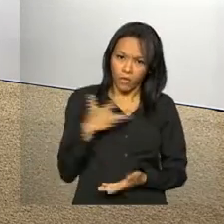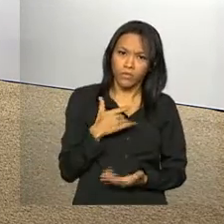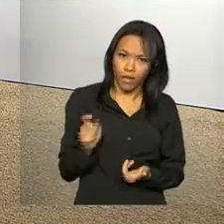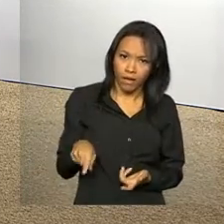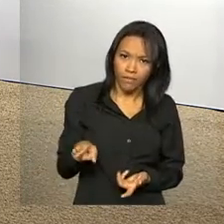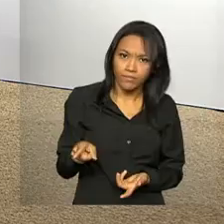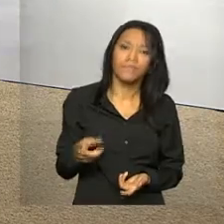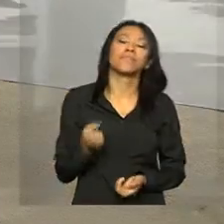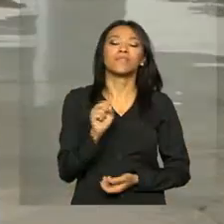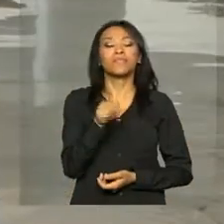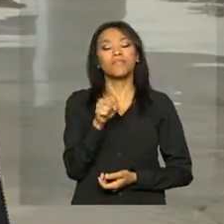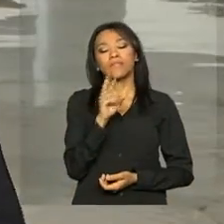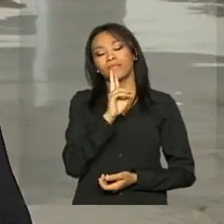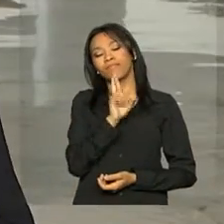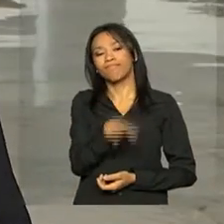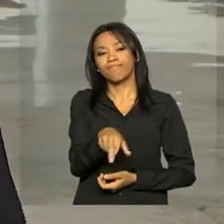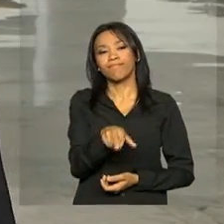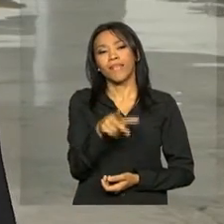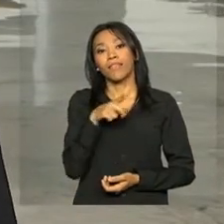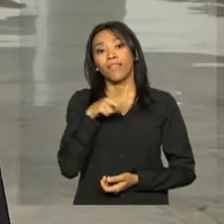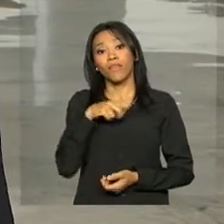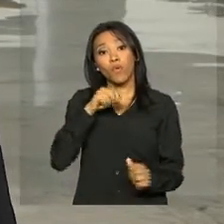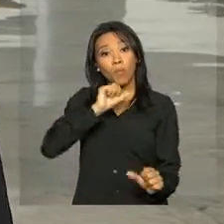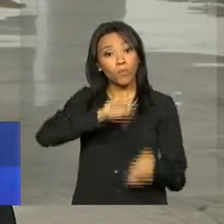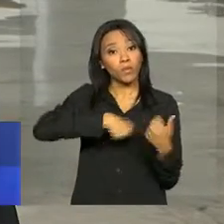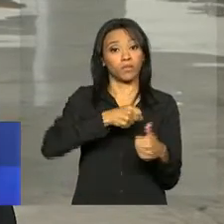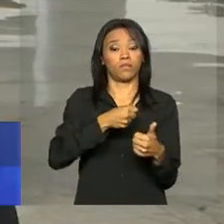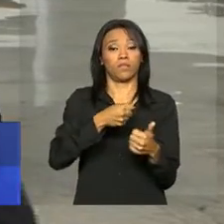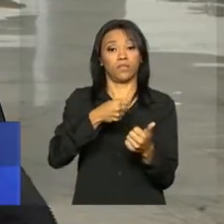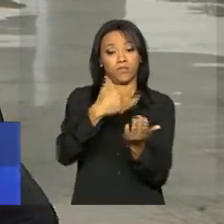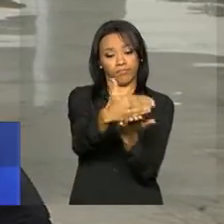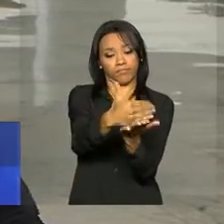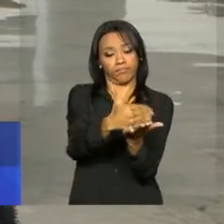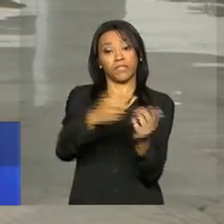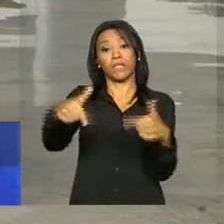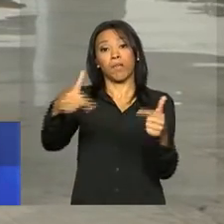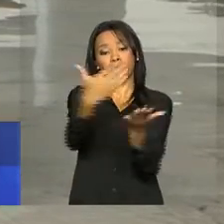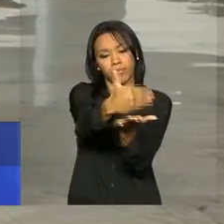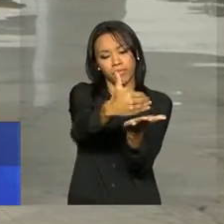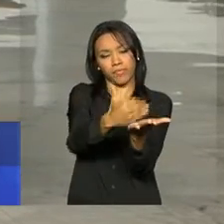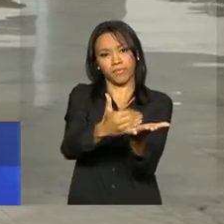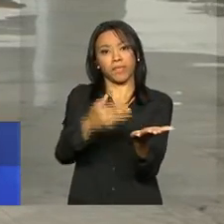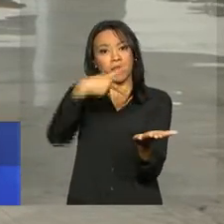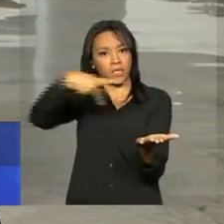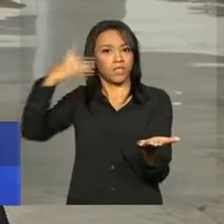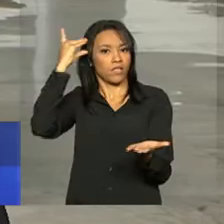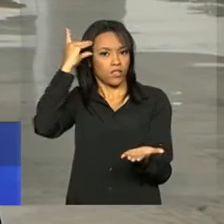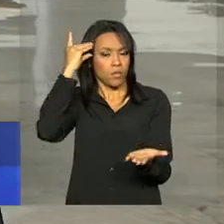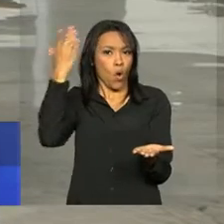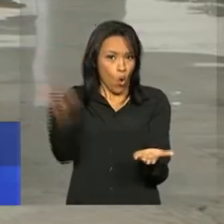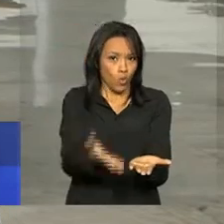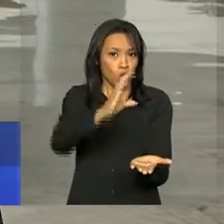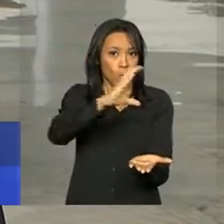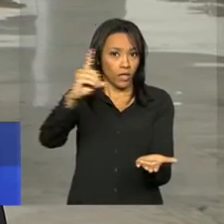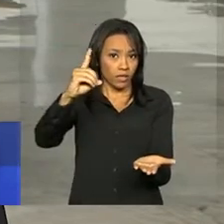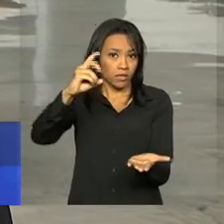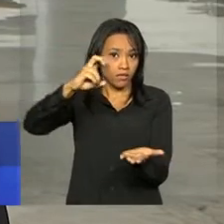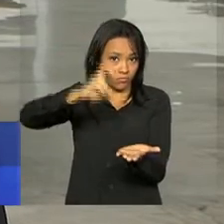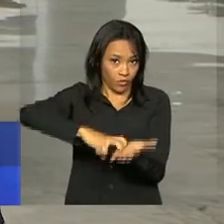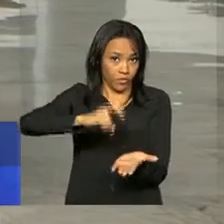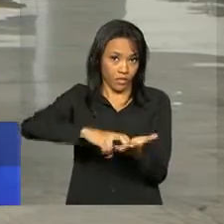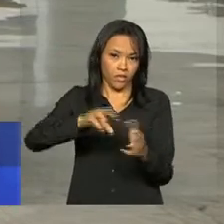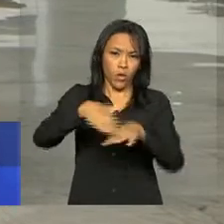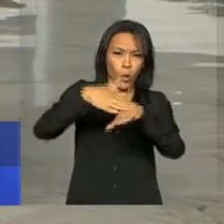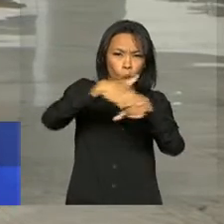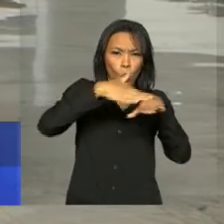dia já é isso mesmo houve uma alteração na agenda da presidenta reunião de coordenação política que seria agora pela manhã passou para às